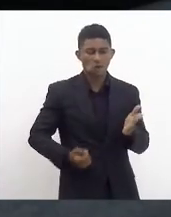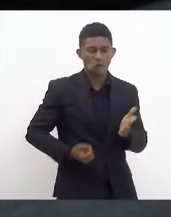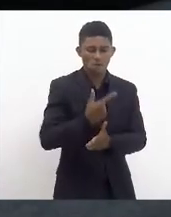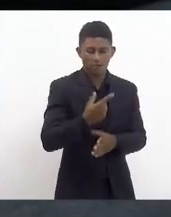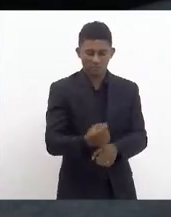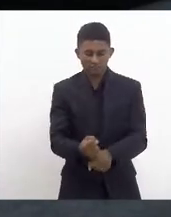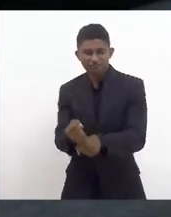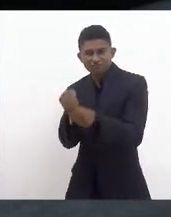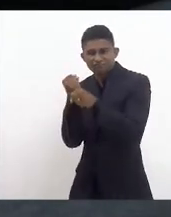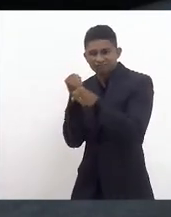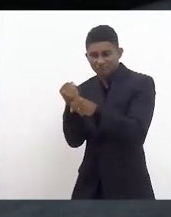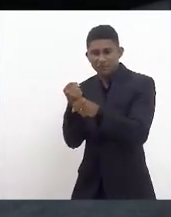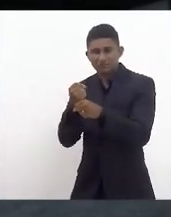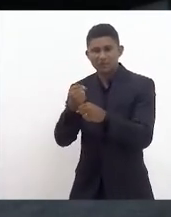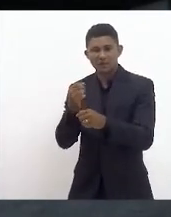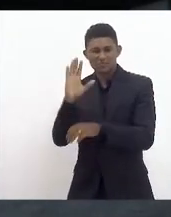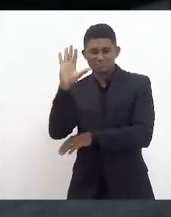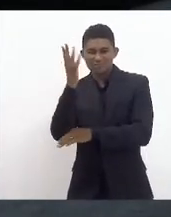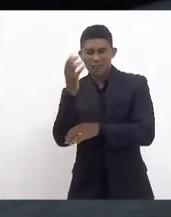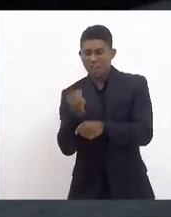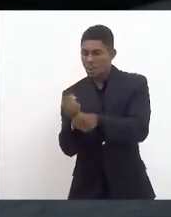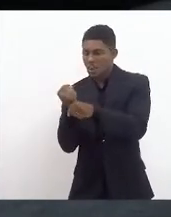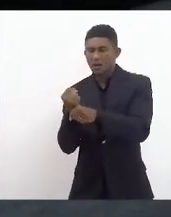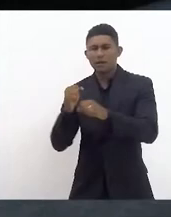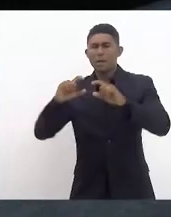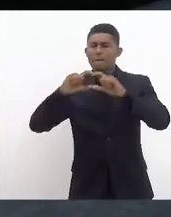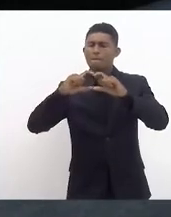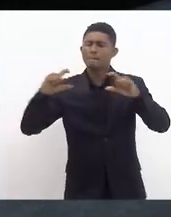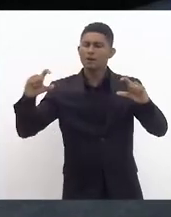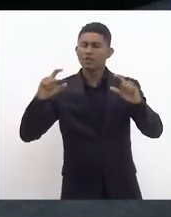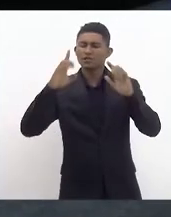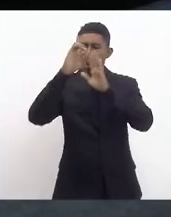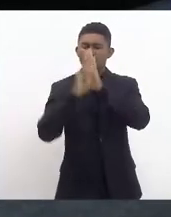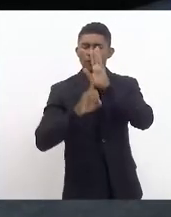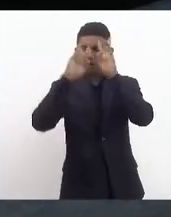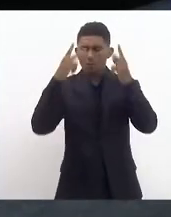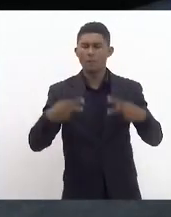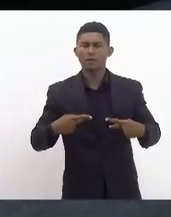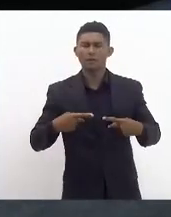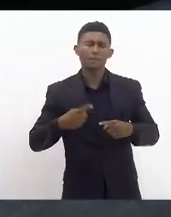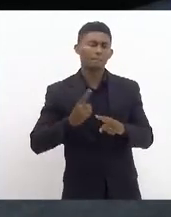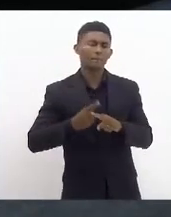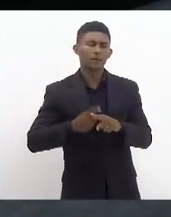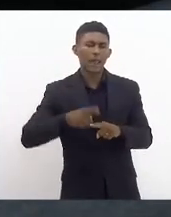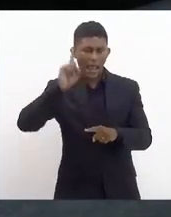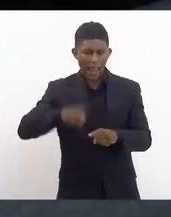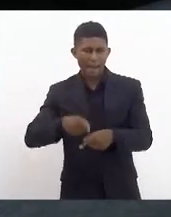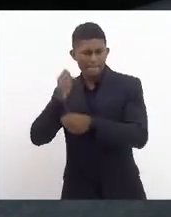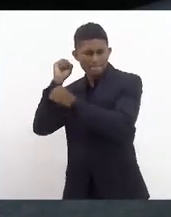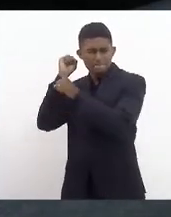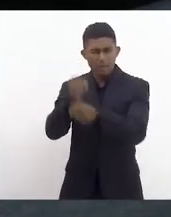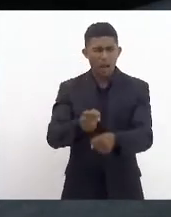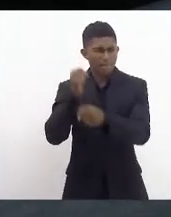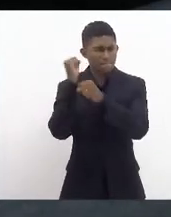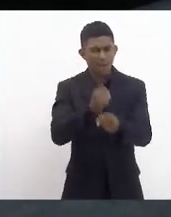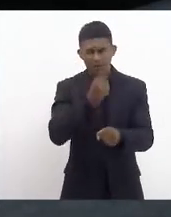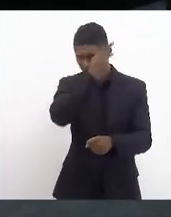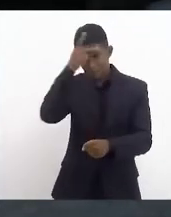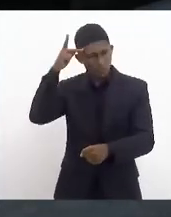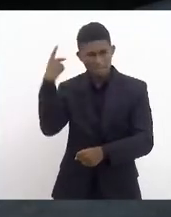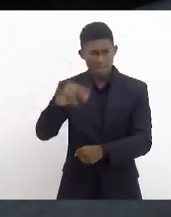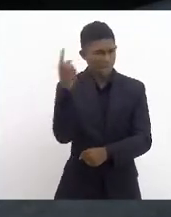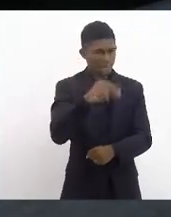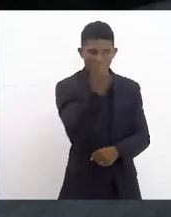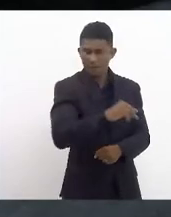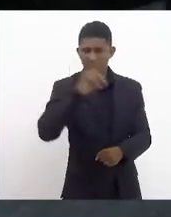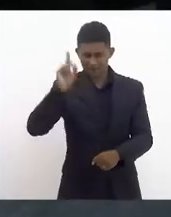Direitos Humanos. Por quê? Um taco de beisebol para bater nas outras pessoas? É isso que esses deputados defendem? Que nos